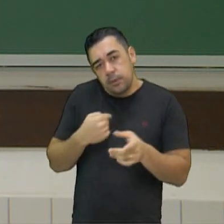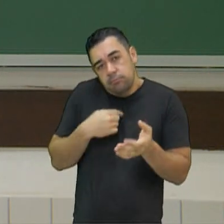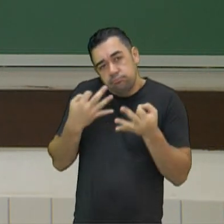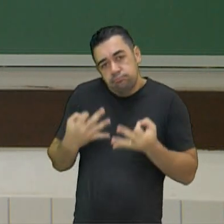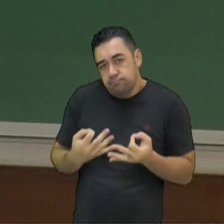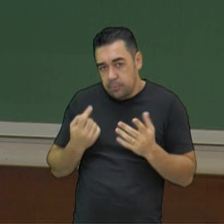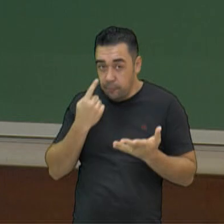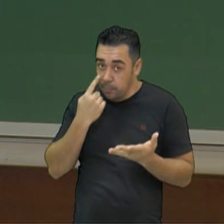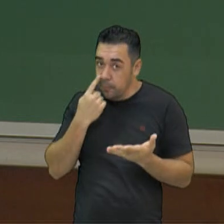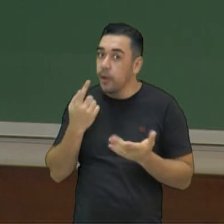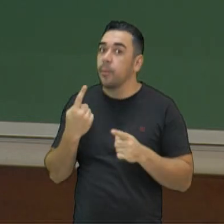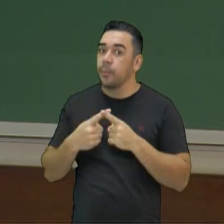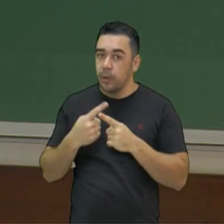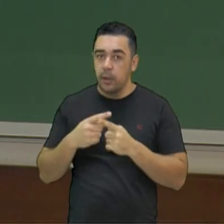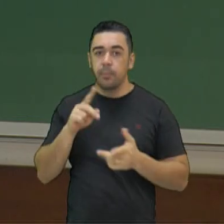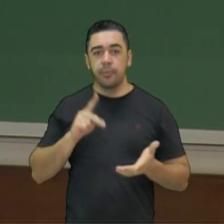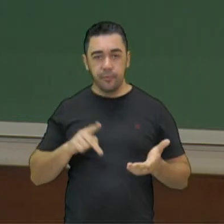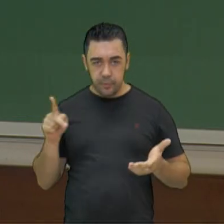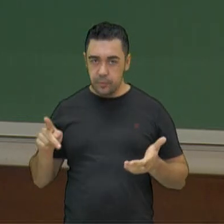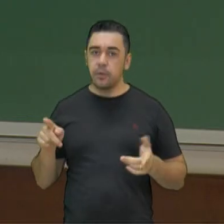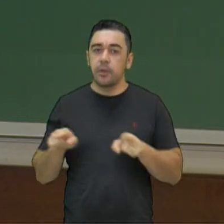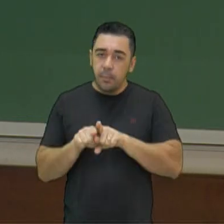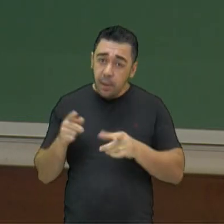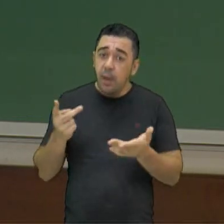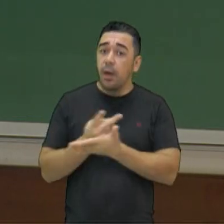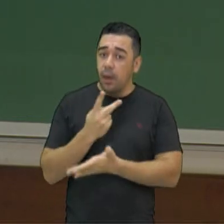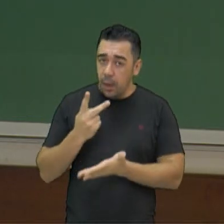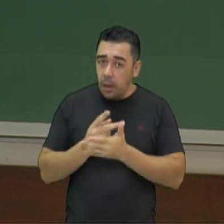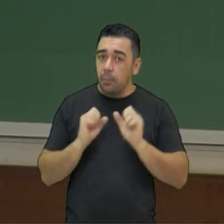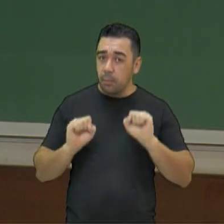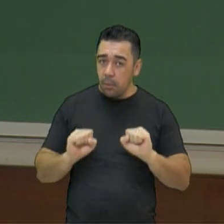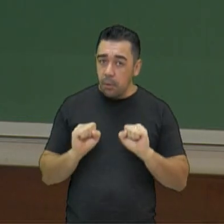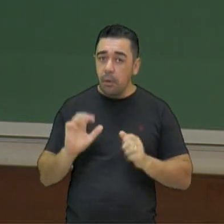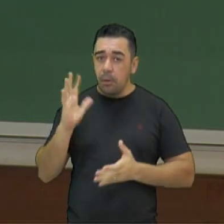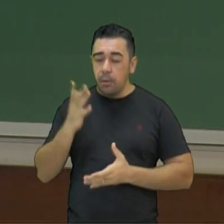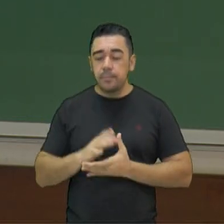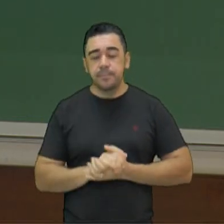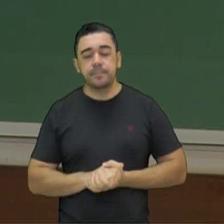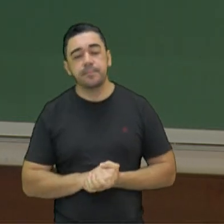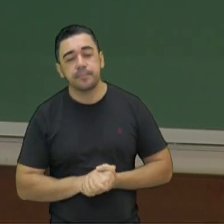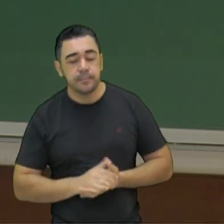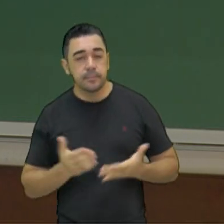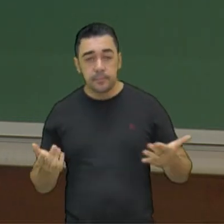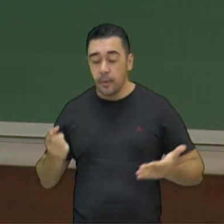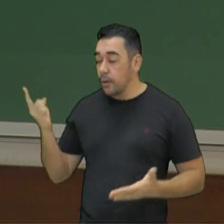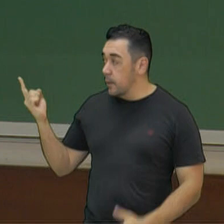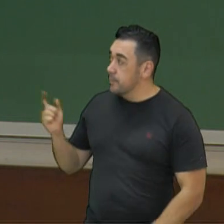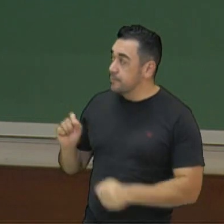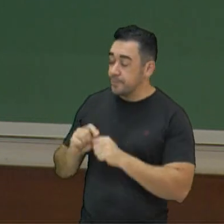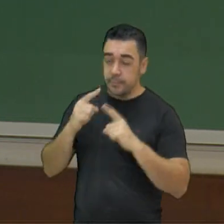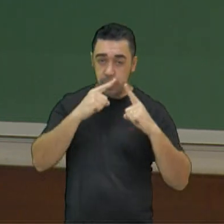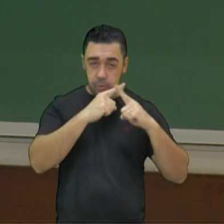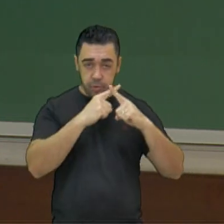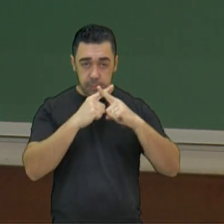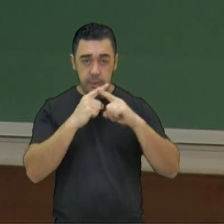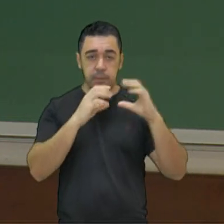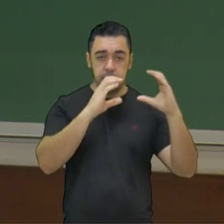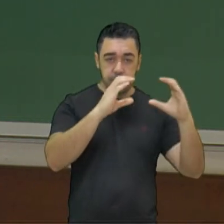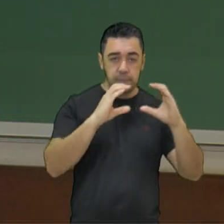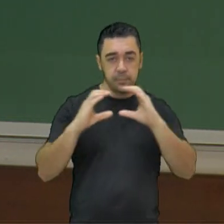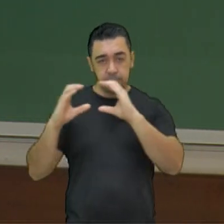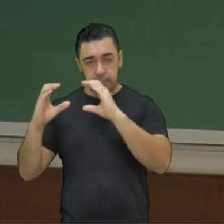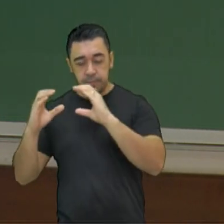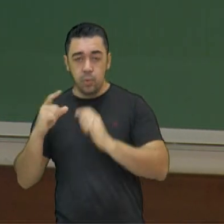forma certa, porque professor não é porque é professor, a gente erra também, né, gente? Então aqui eu vou fazer a multiplicação de um